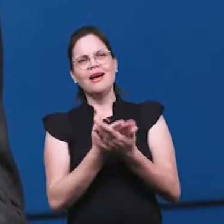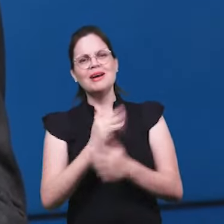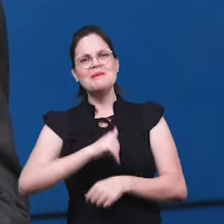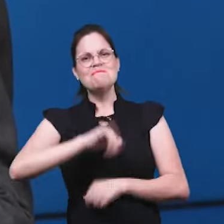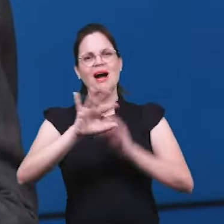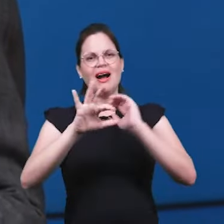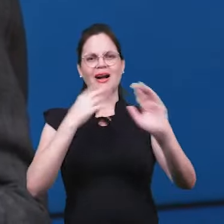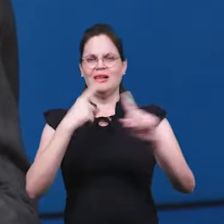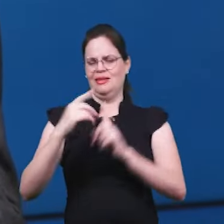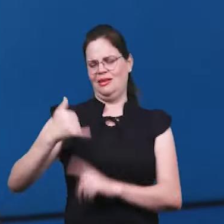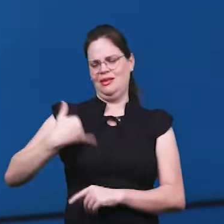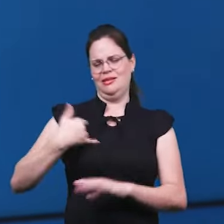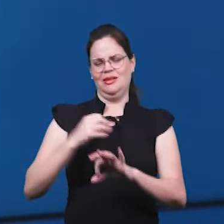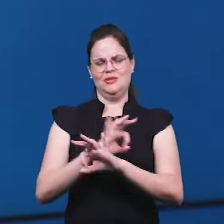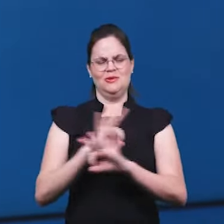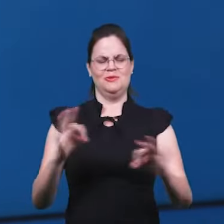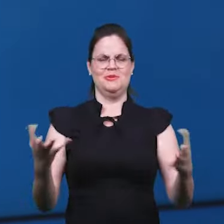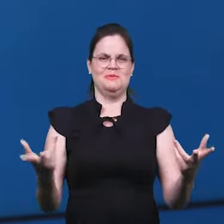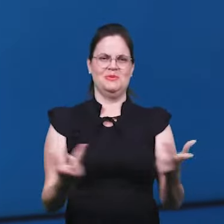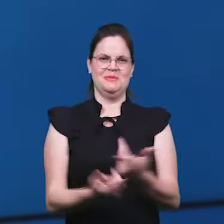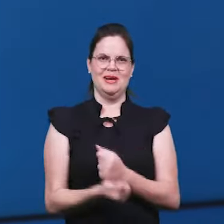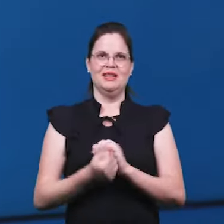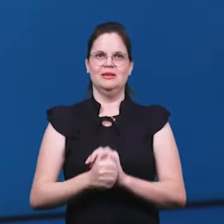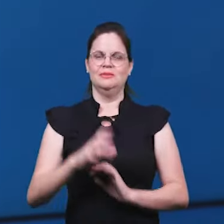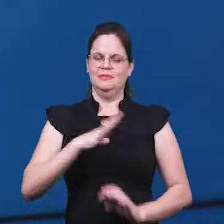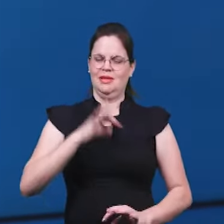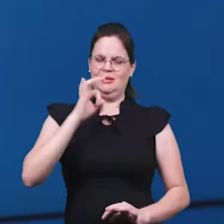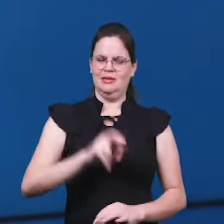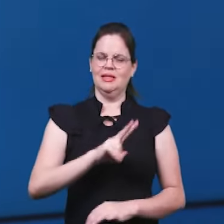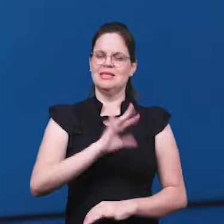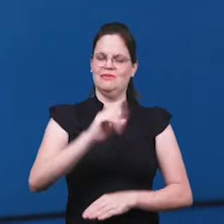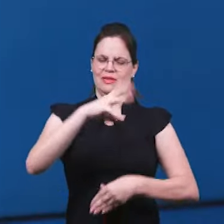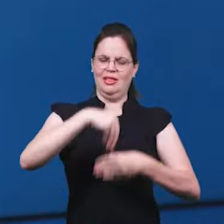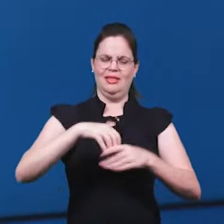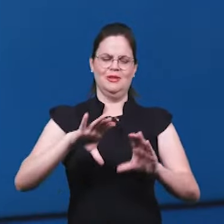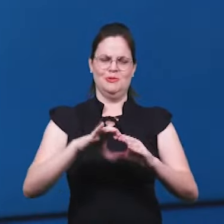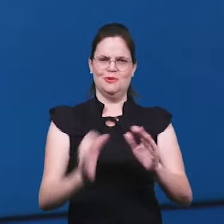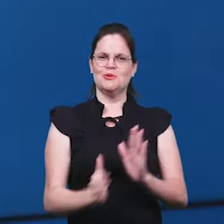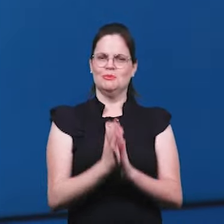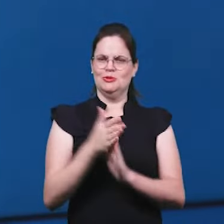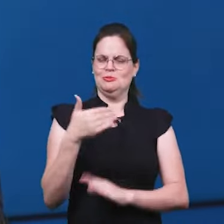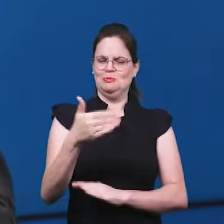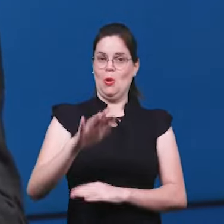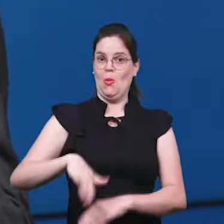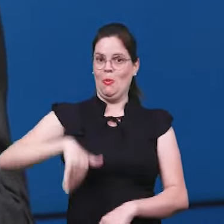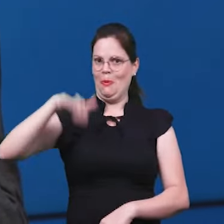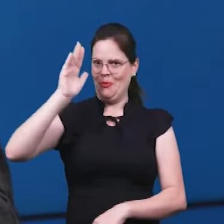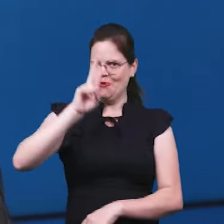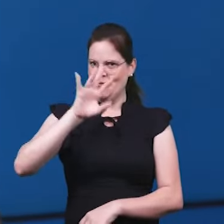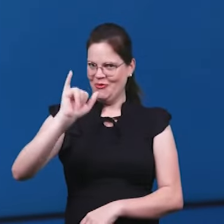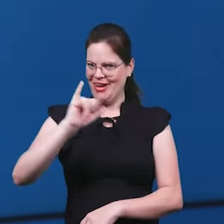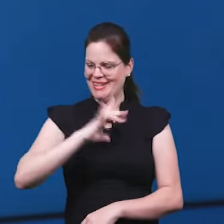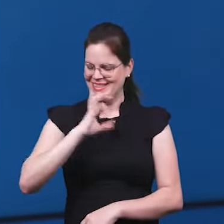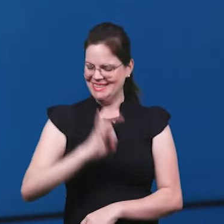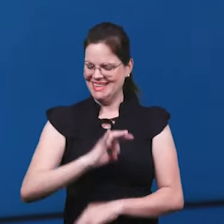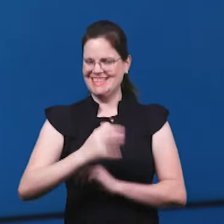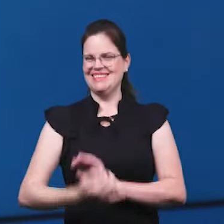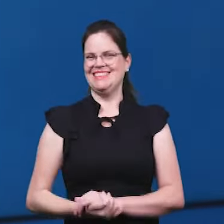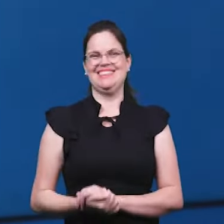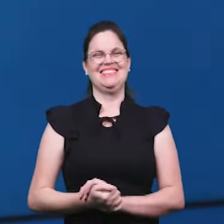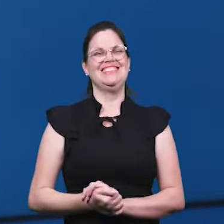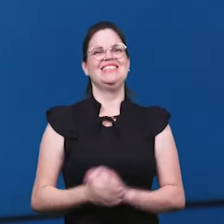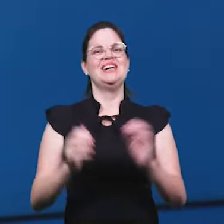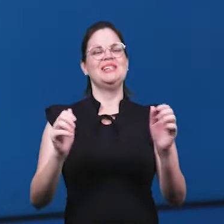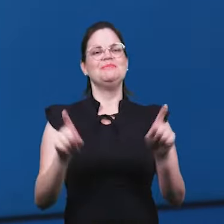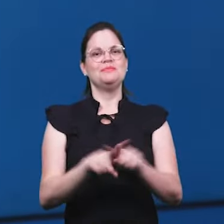cantando muito bem na sua idade. Que maravilha, vai ser certamente um membro do grupo de louvor da sua igreja no futuro. Glória